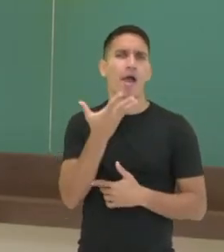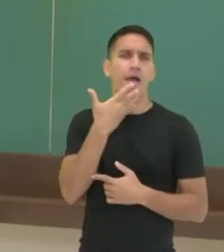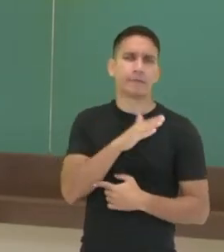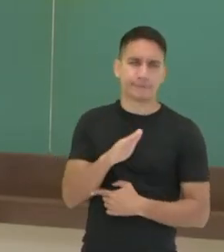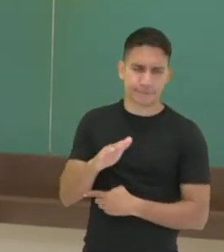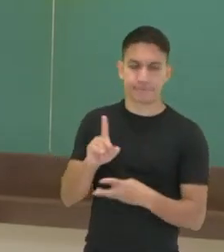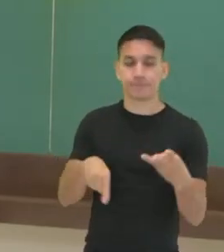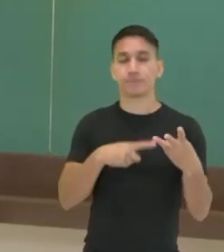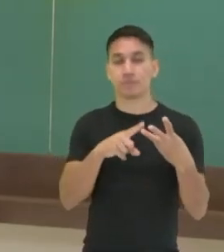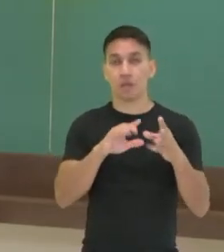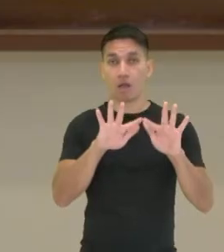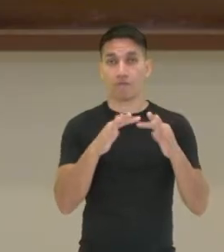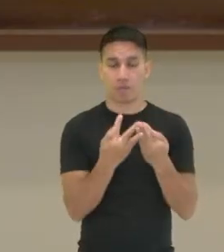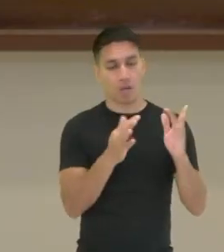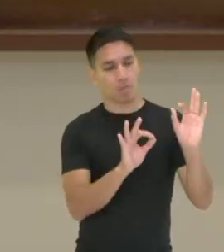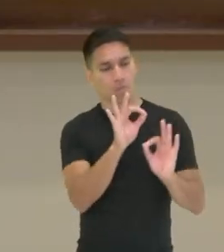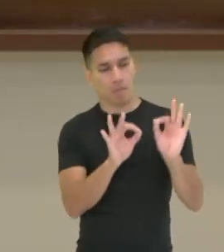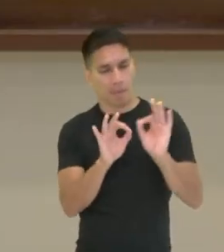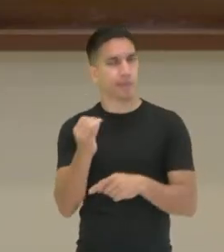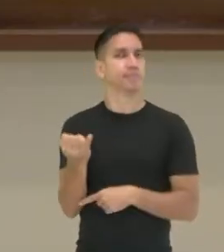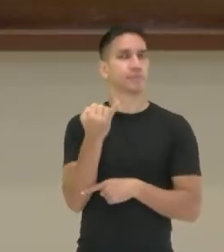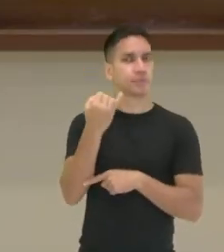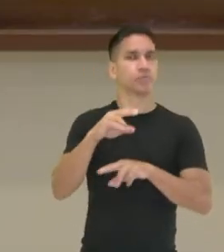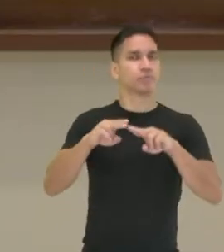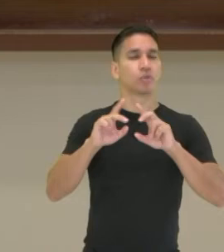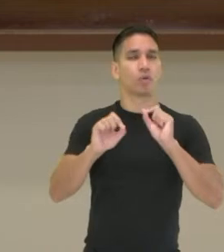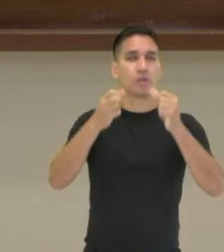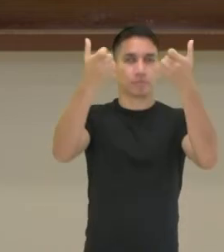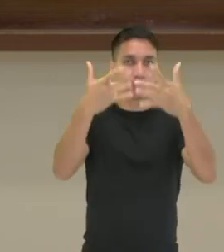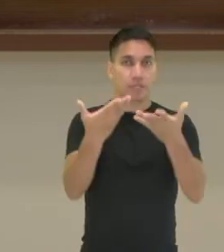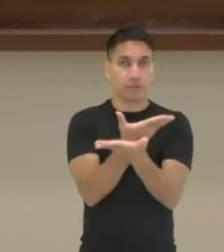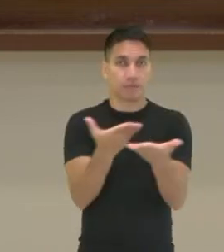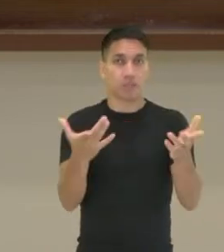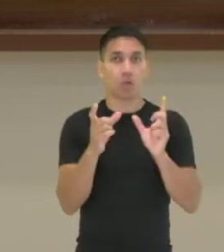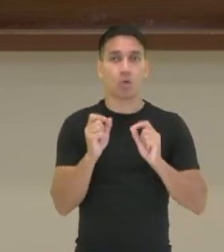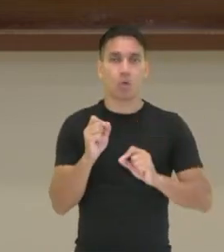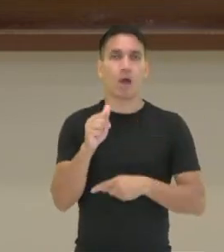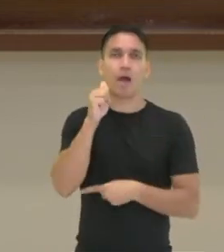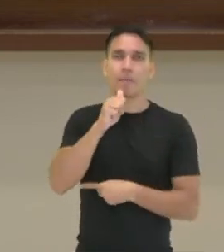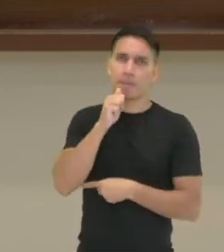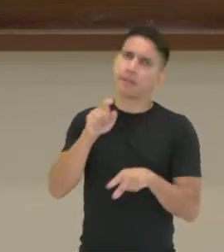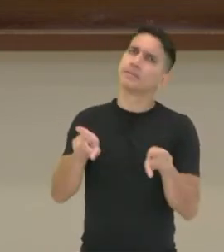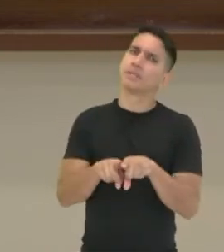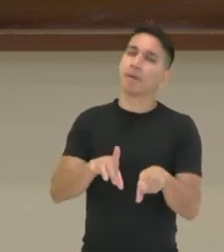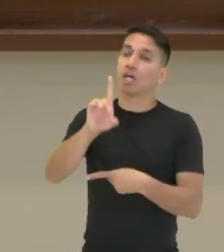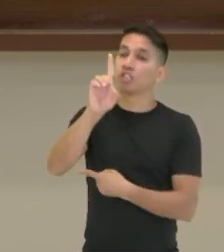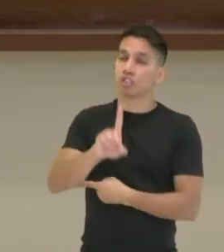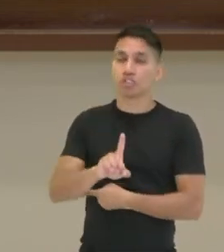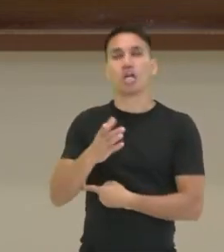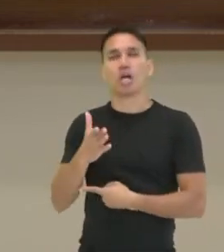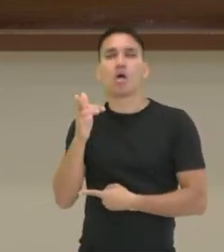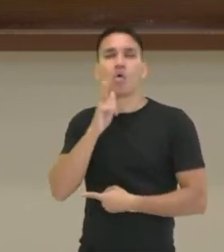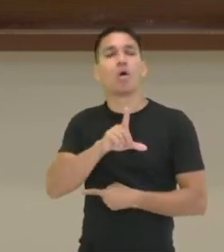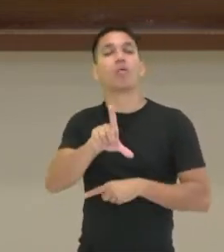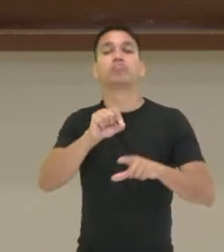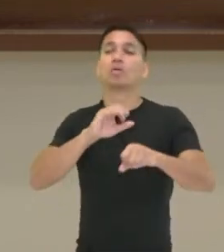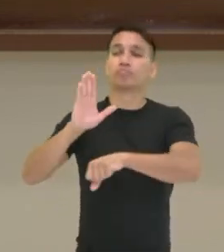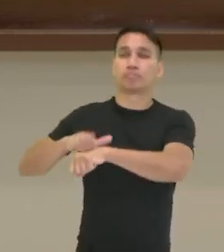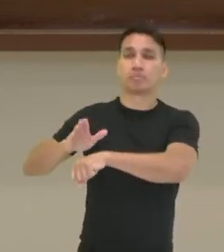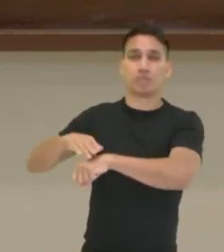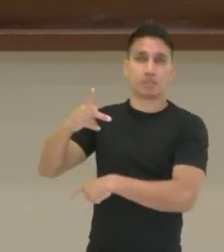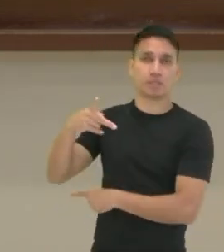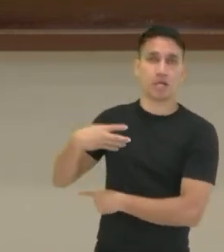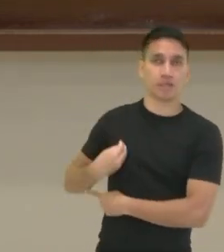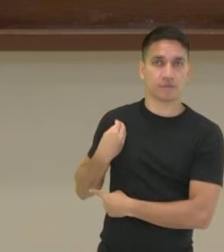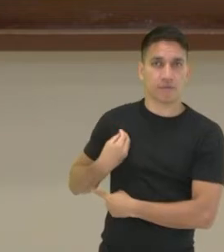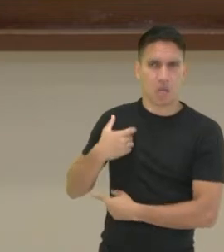familiar é muito importante. Então eu falei para vocês sobre a mulher também conquistar direitos de escolha. Então, se eu quero